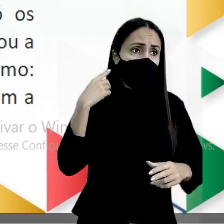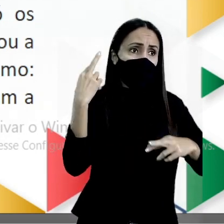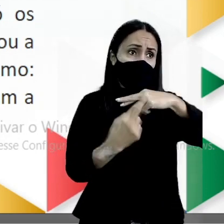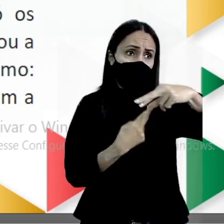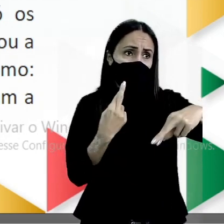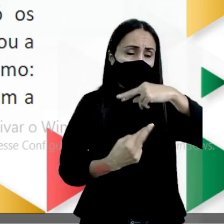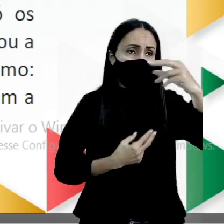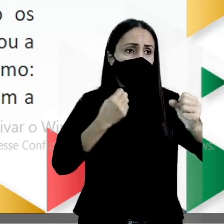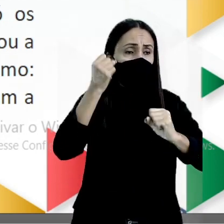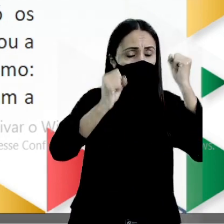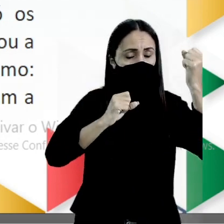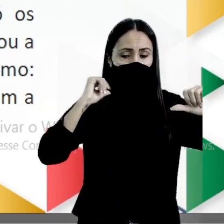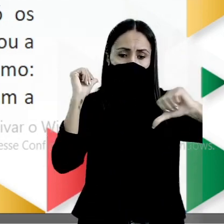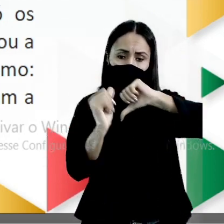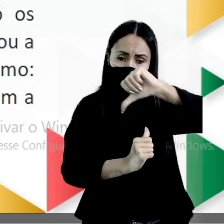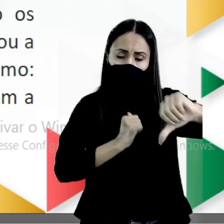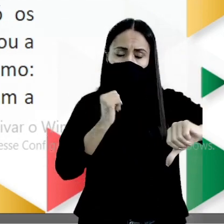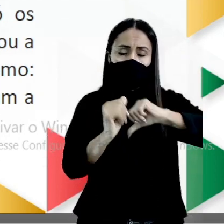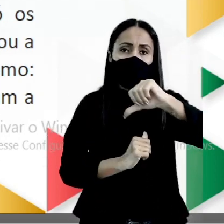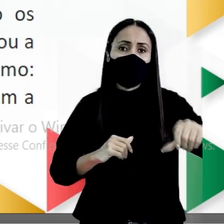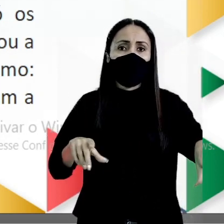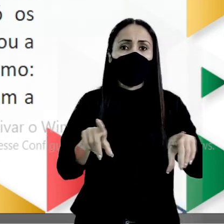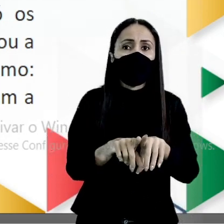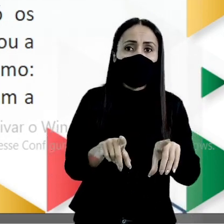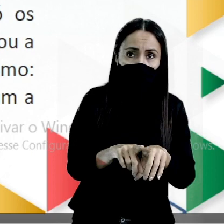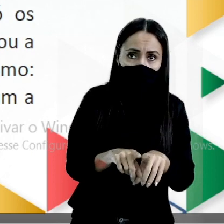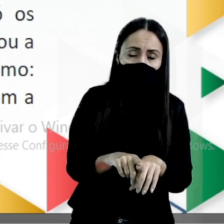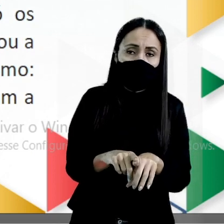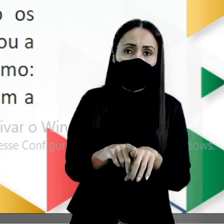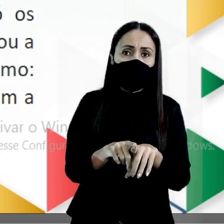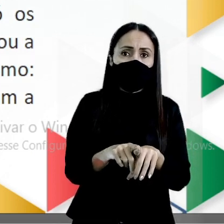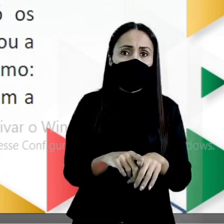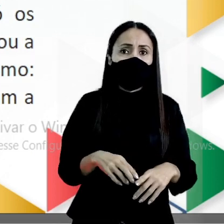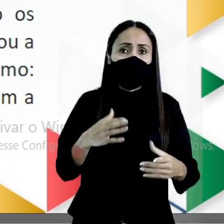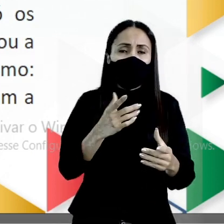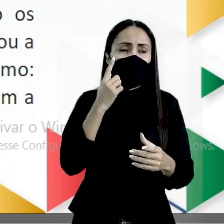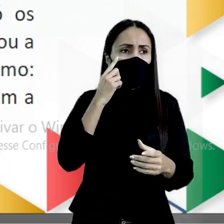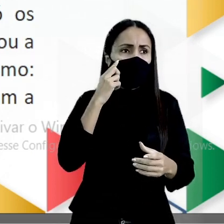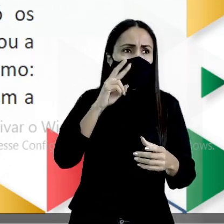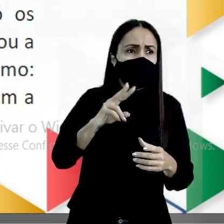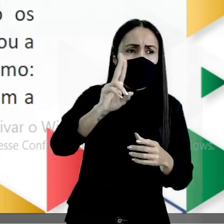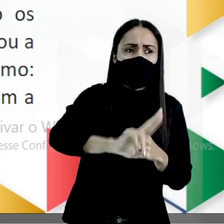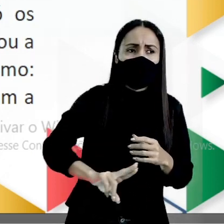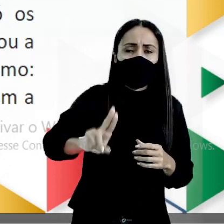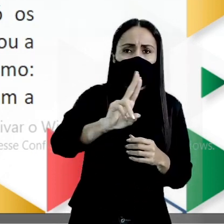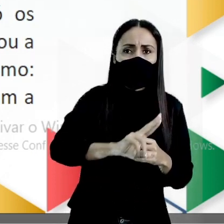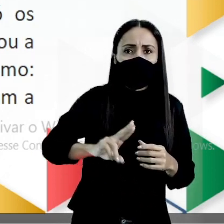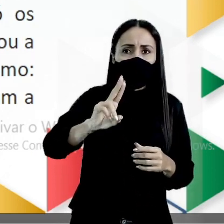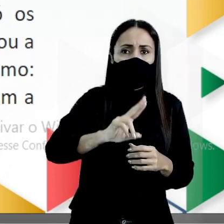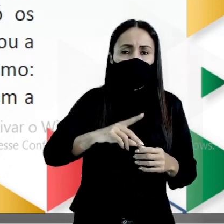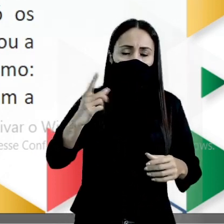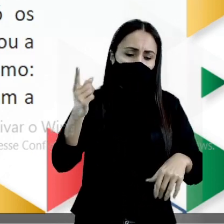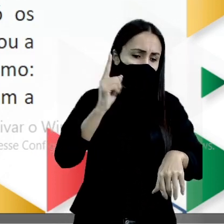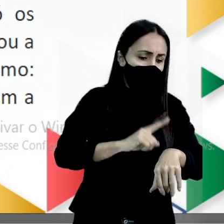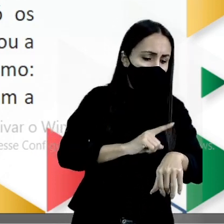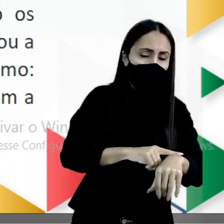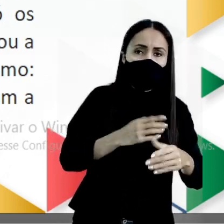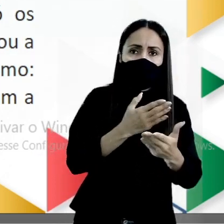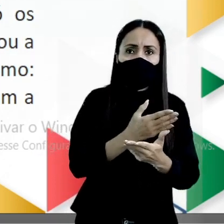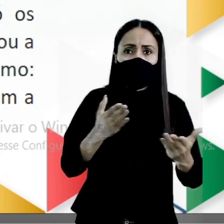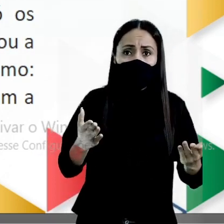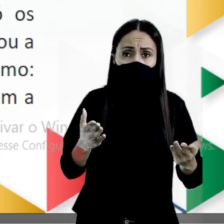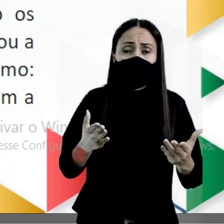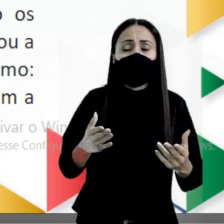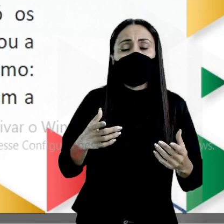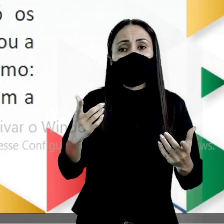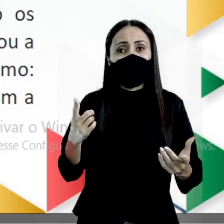Industrial mudou também a maneira de ver e de usar tempos. Então, com o surgimento